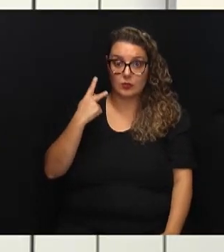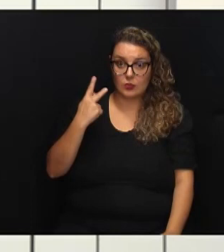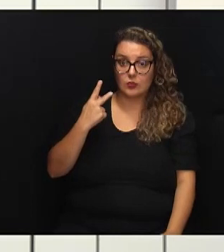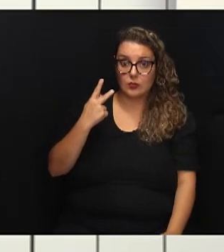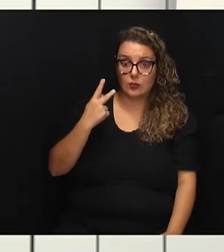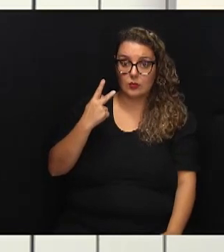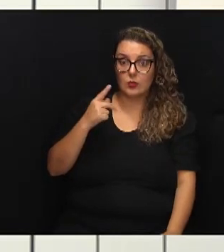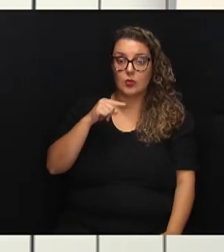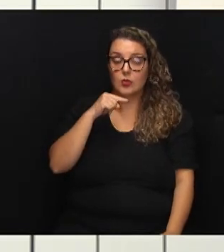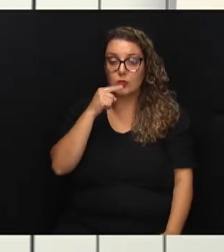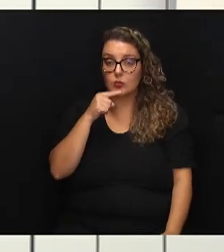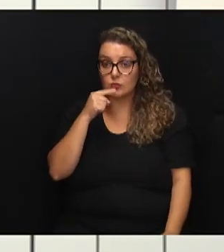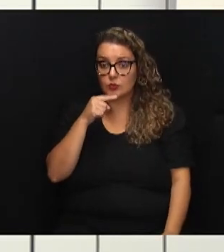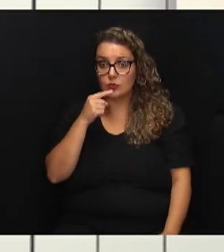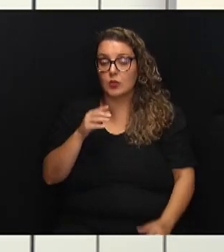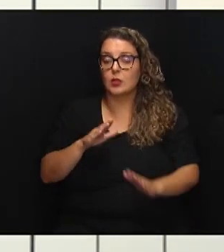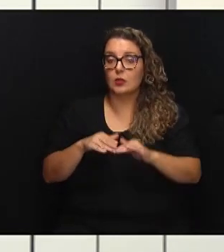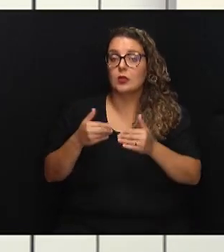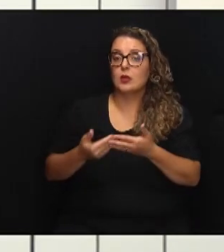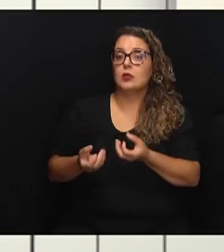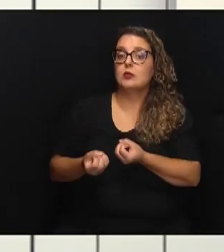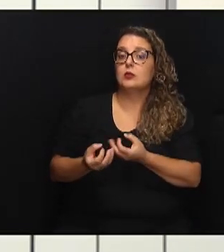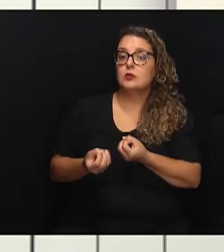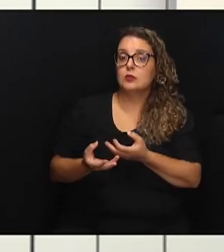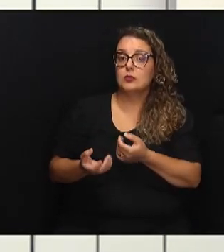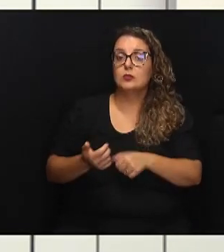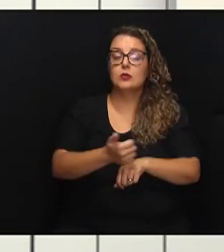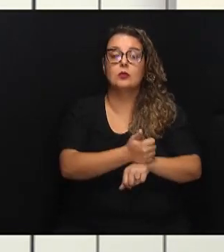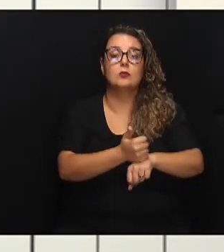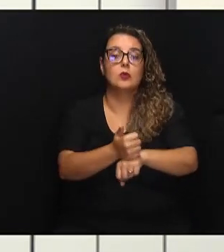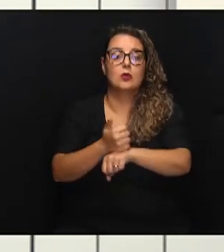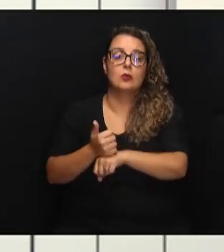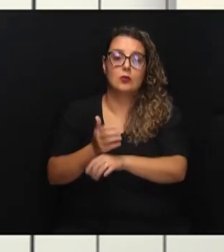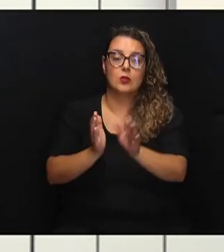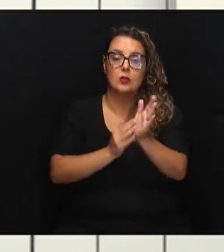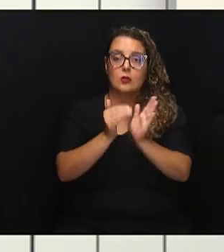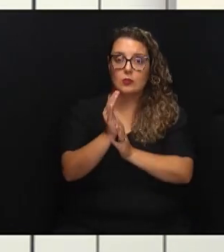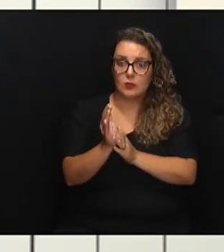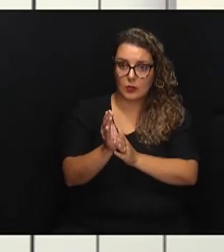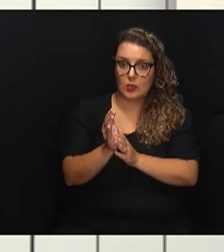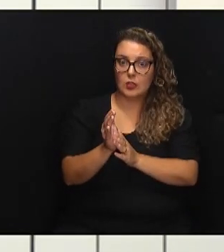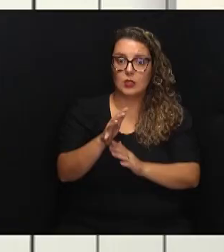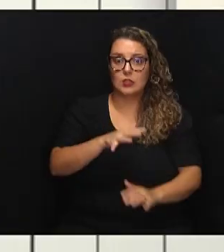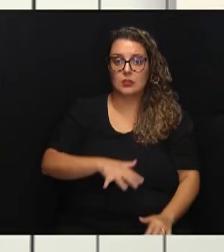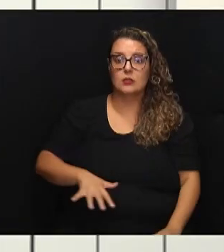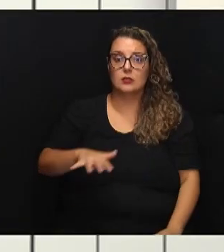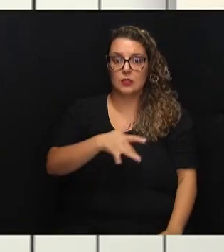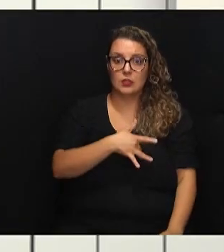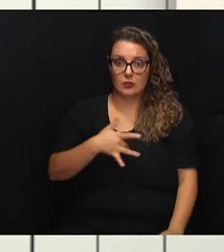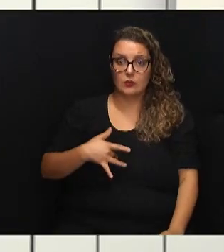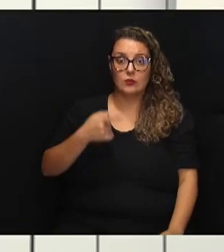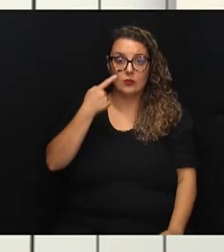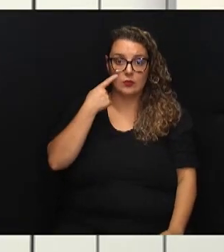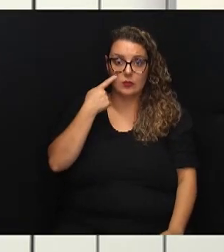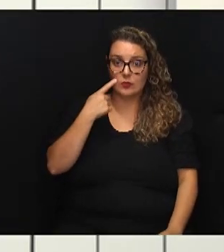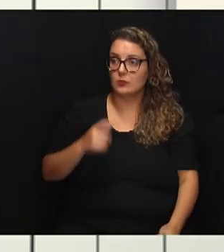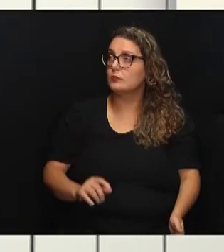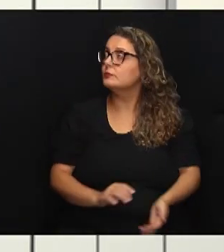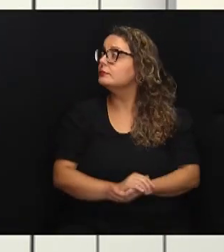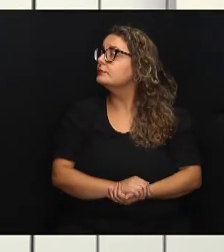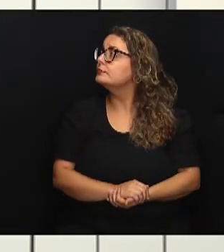Eduardo Magoga requer informações sobre profissionais concursados da área da saúde. Vamos conferir.